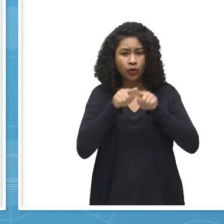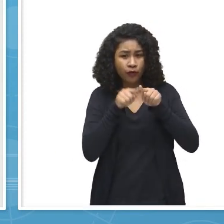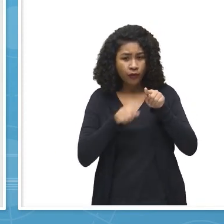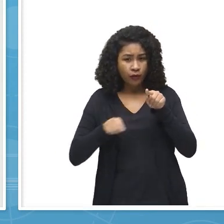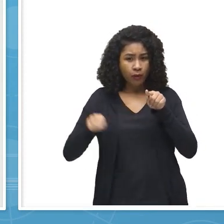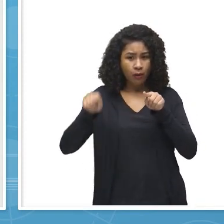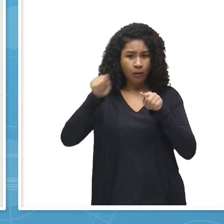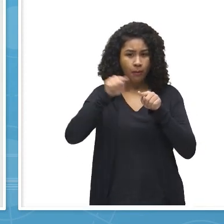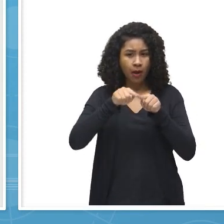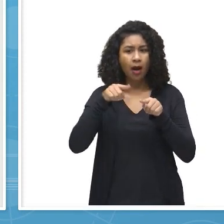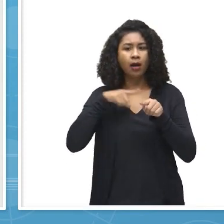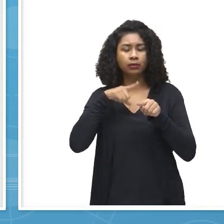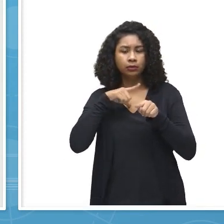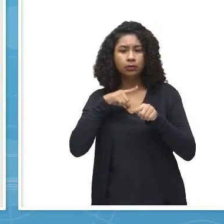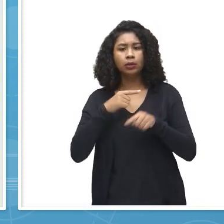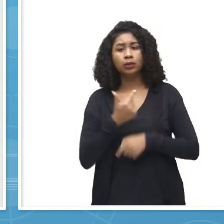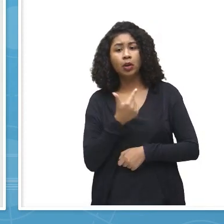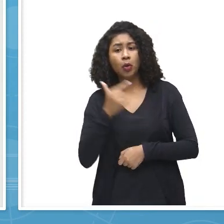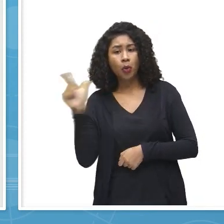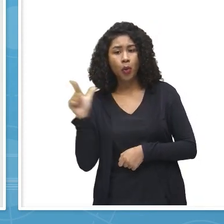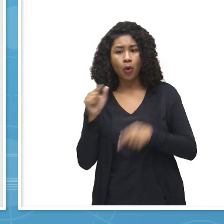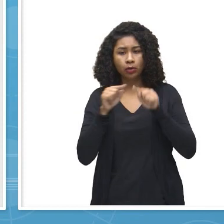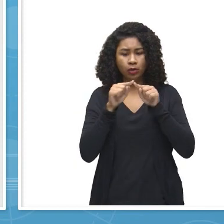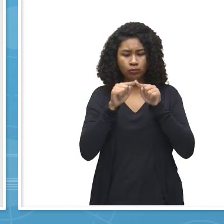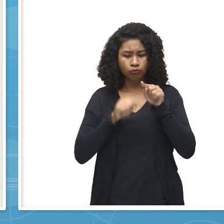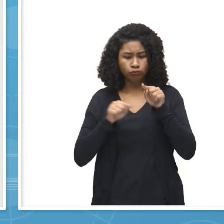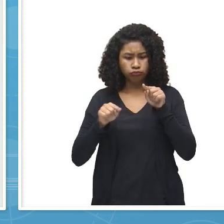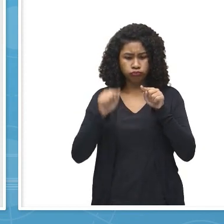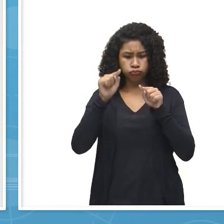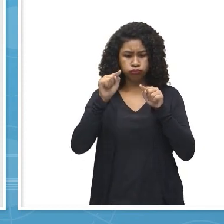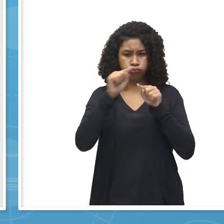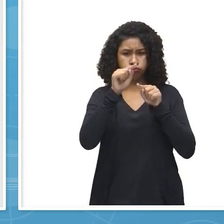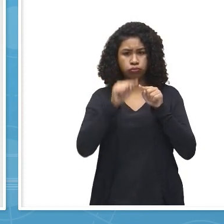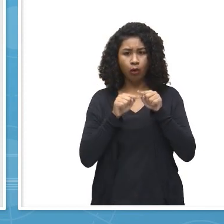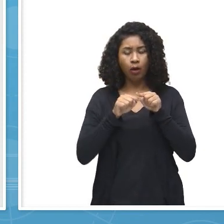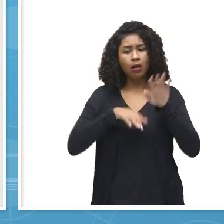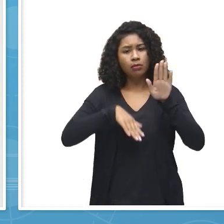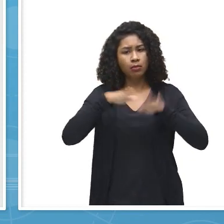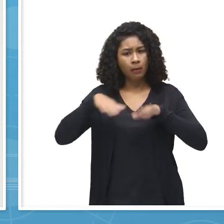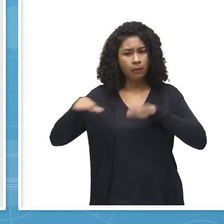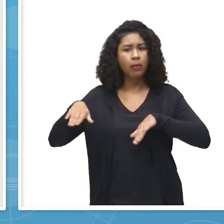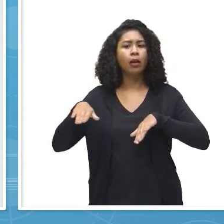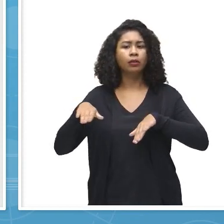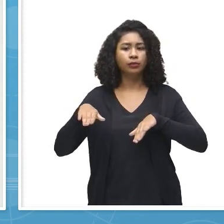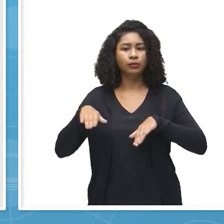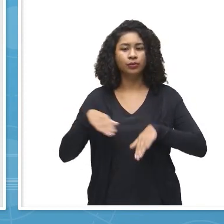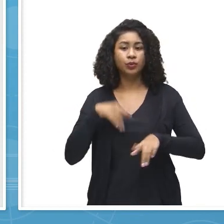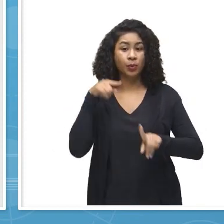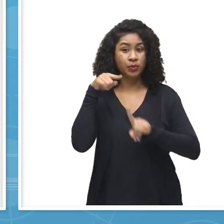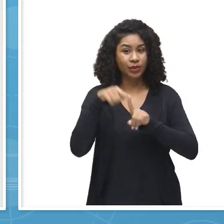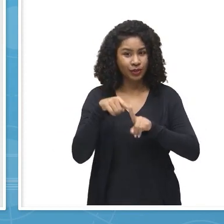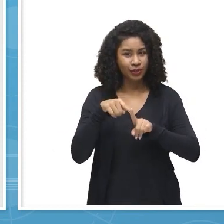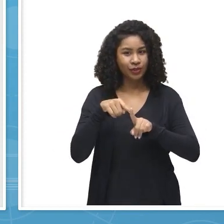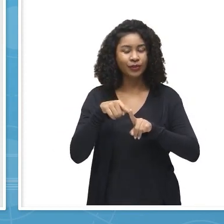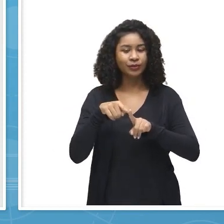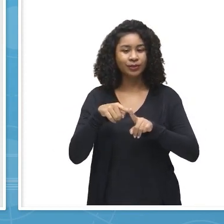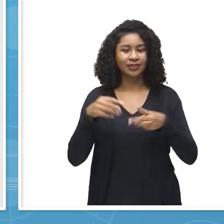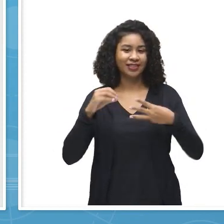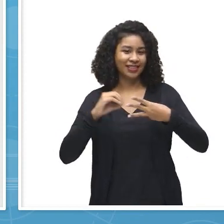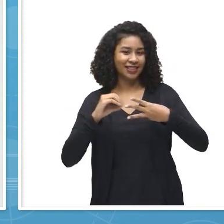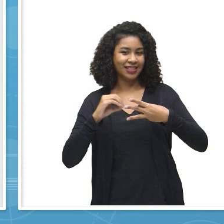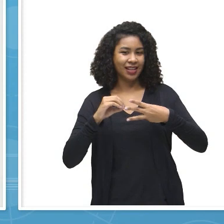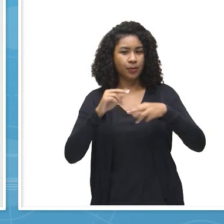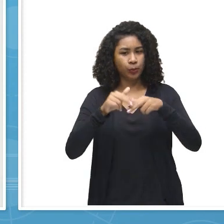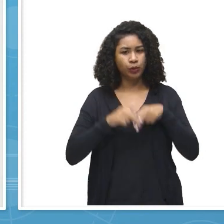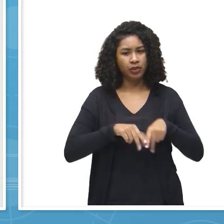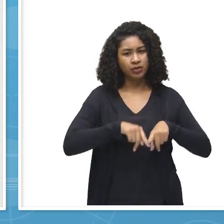células arredondadas, cúbicas, de diferentes formatos, dependendo da função dela, tá? A gente vê aqui dentro